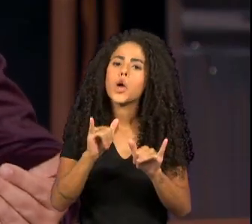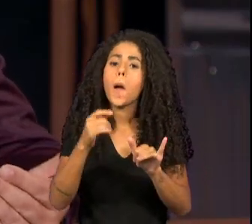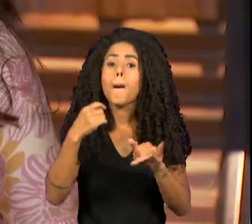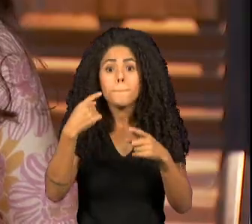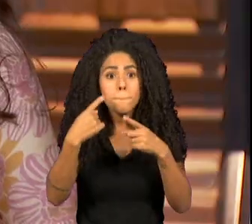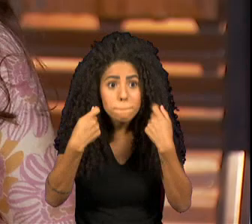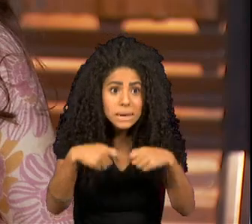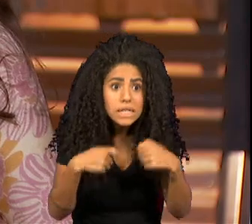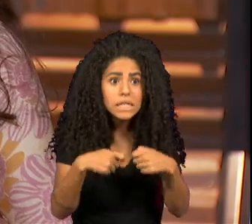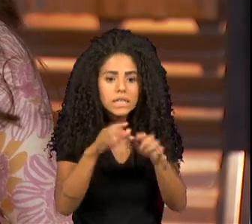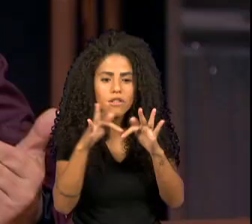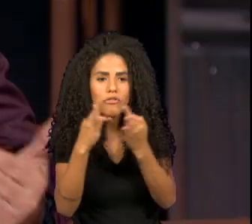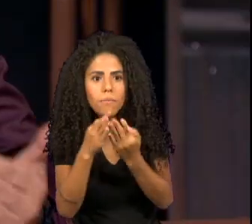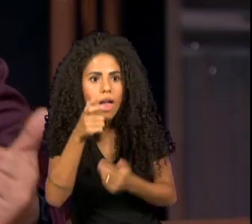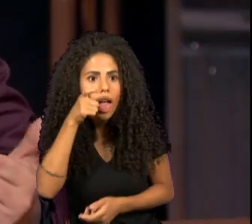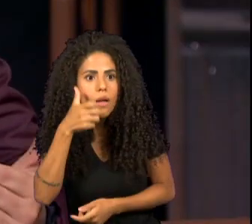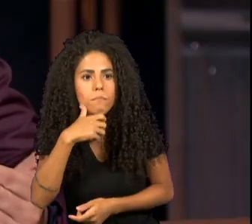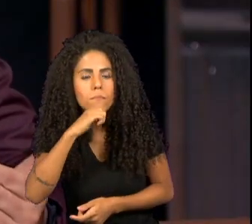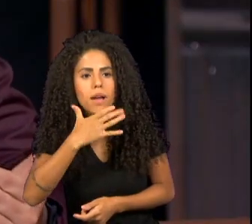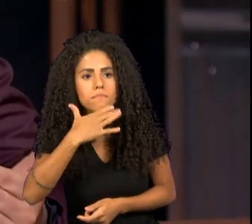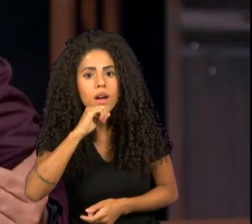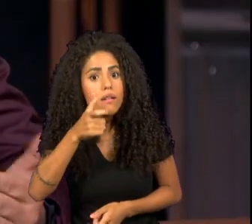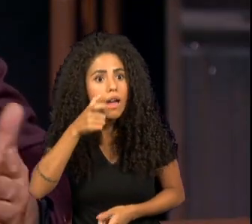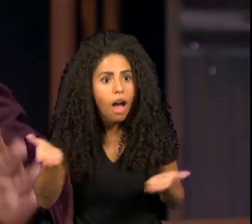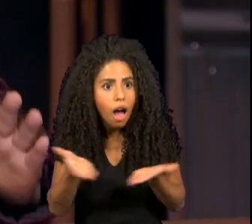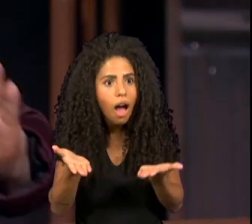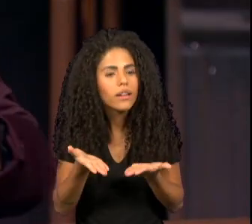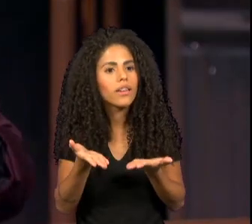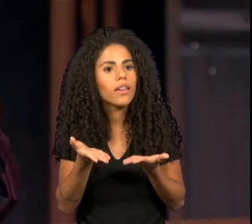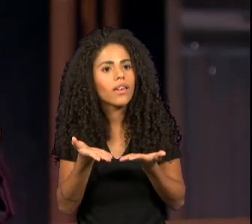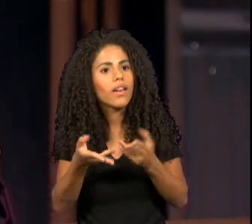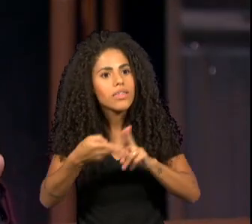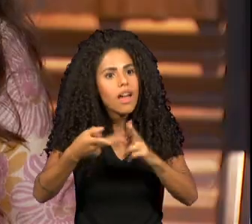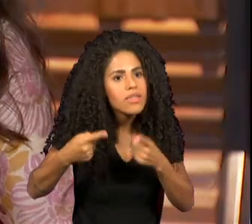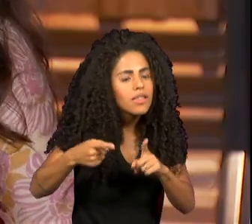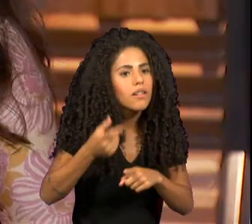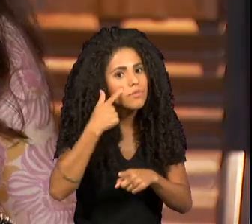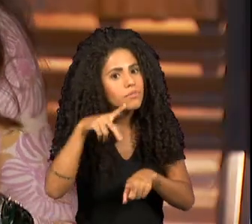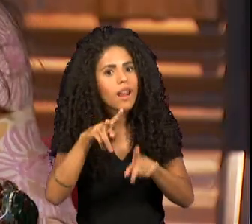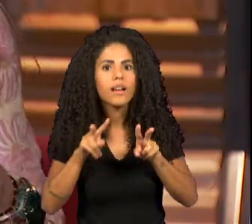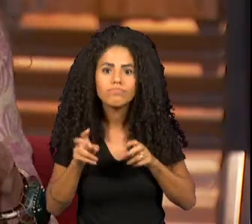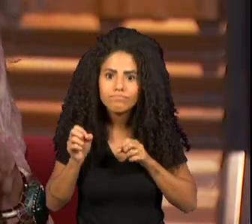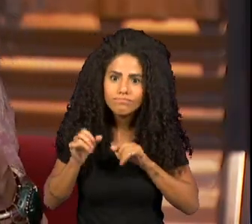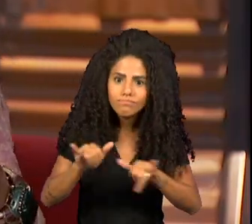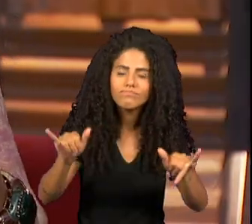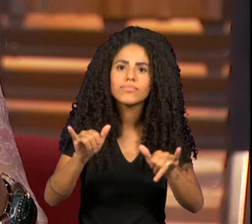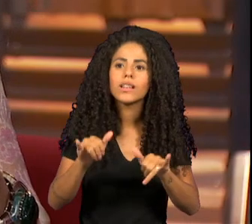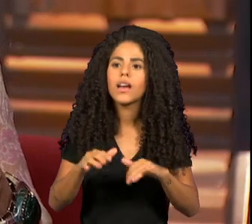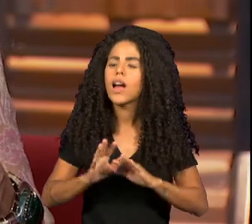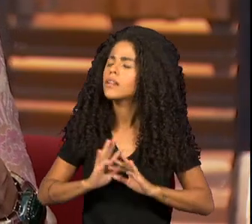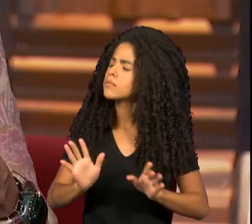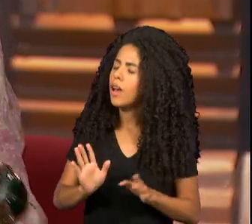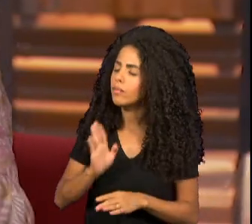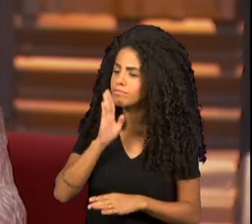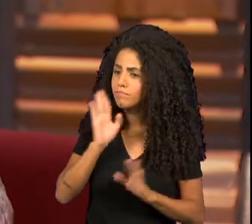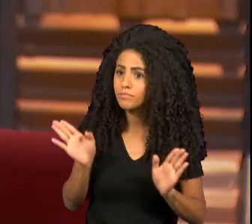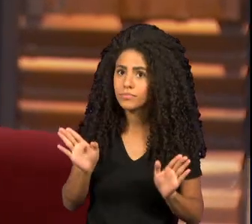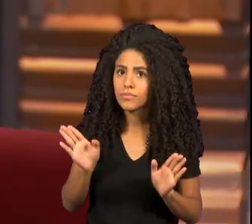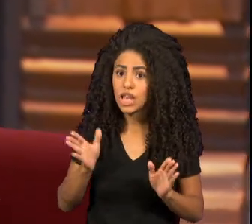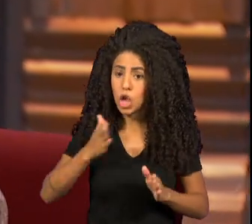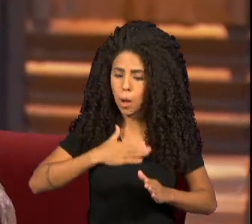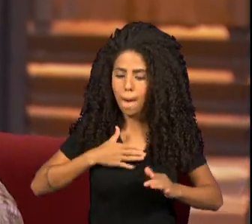estão as sete pessoas no off eles precisam dessa informação exemplo aqui é o meu quarto isso